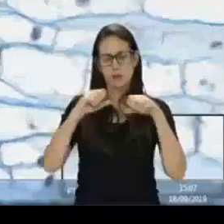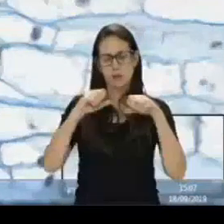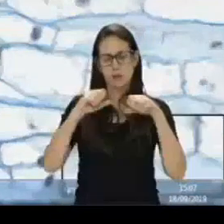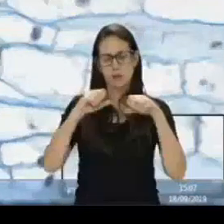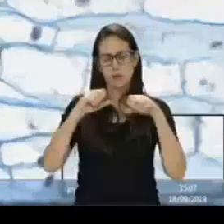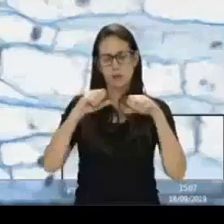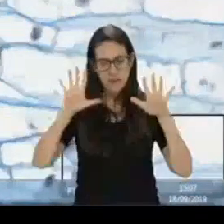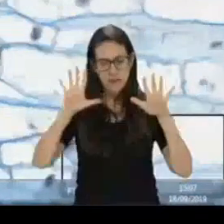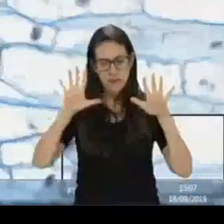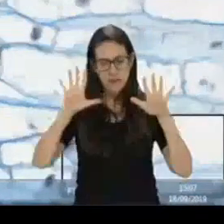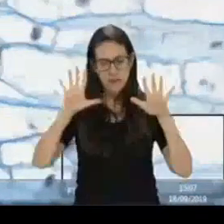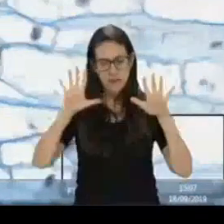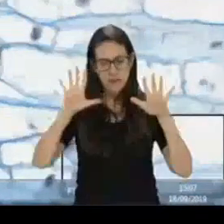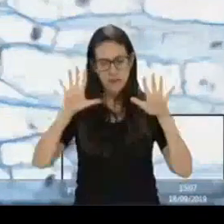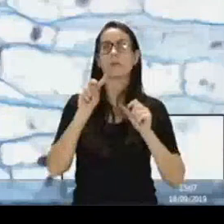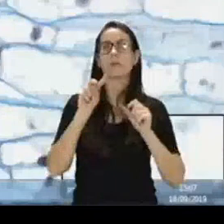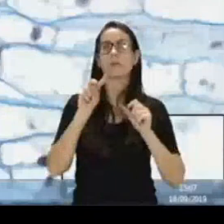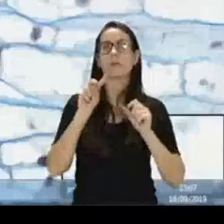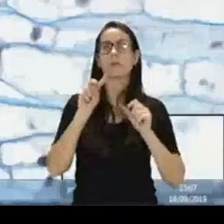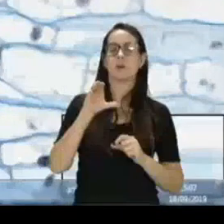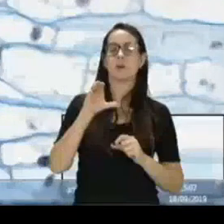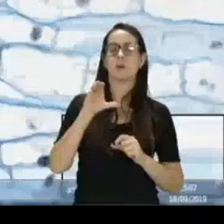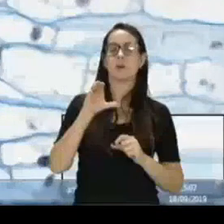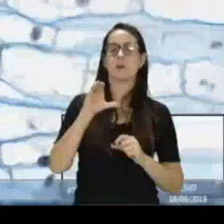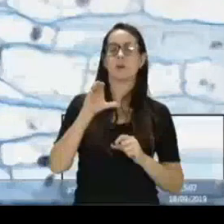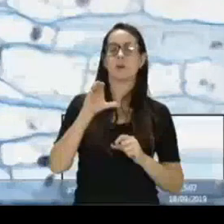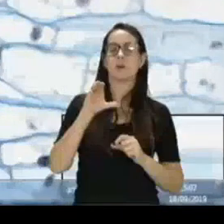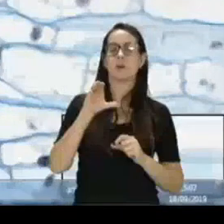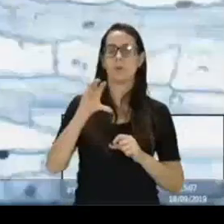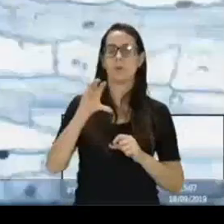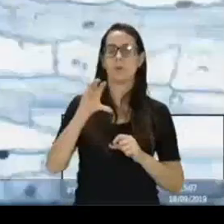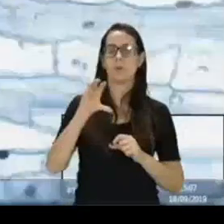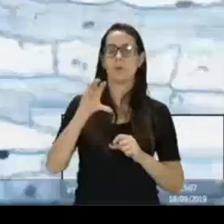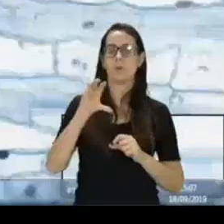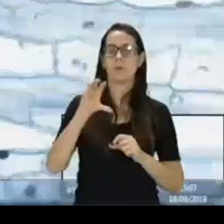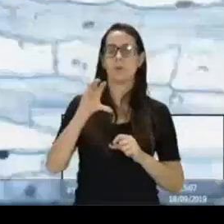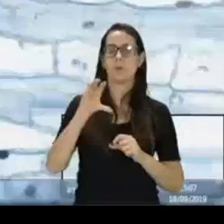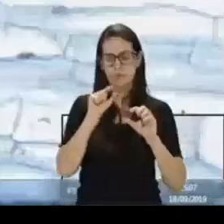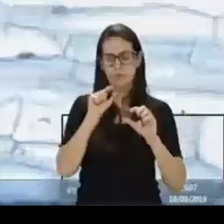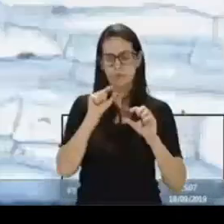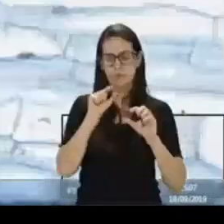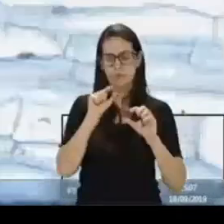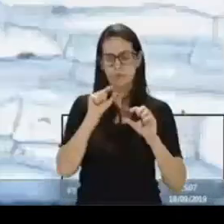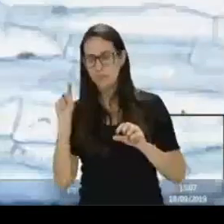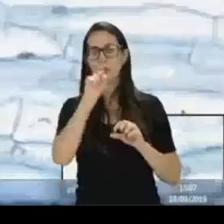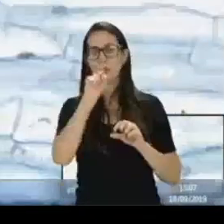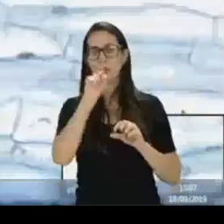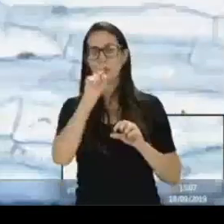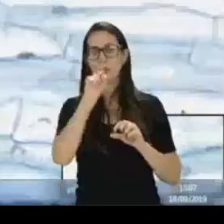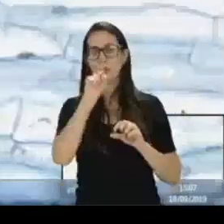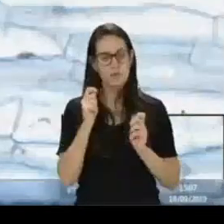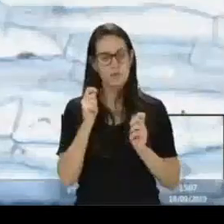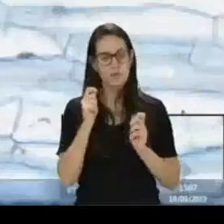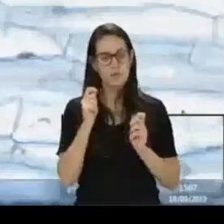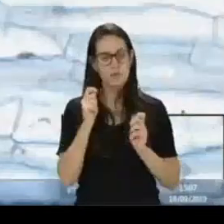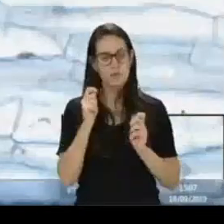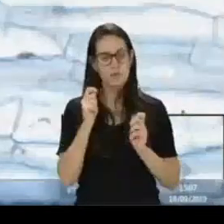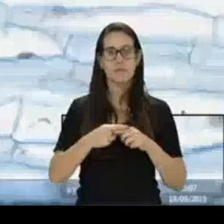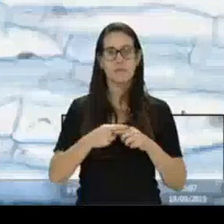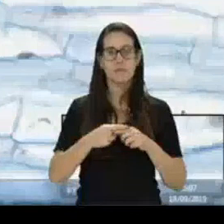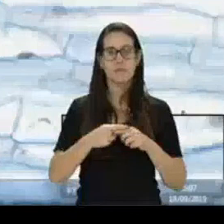é a região de vacúolo. Então, os vacúolos, eles são organelas que são possíveis ser visualizados aqui nessa microscopia, justamente